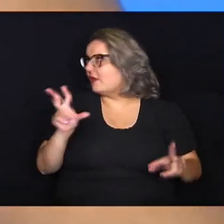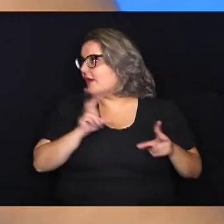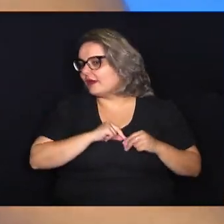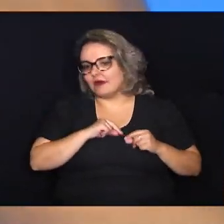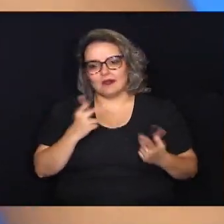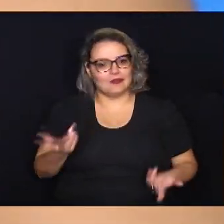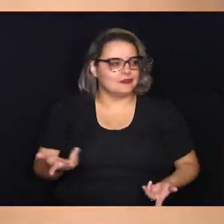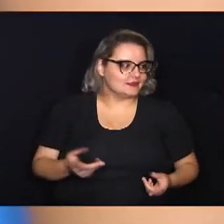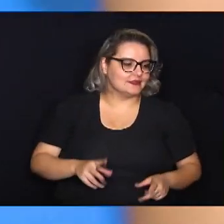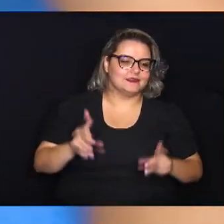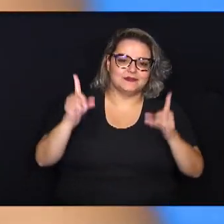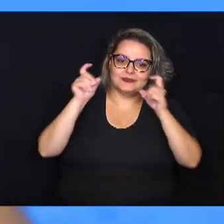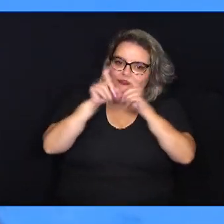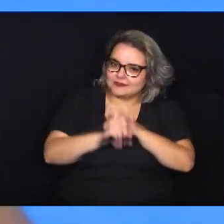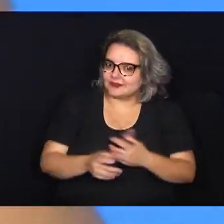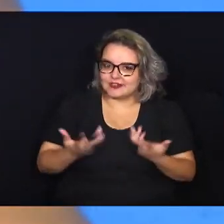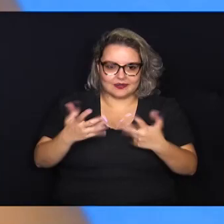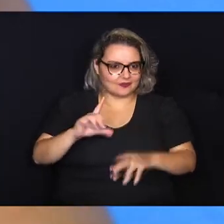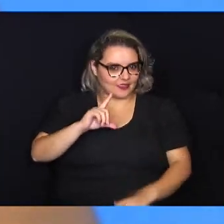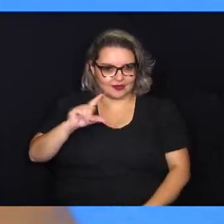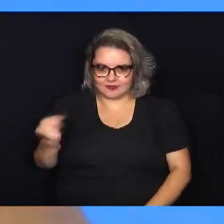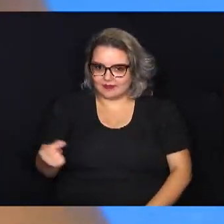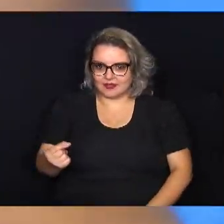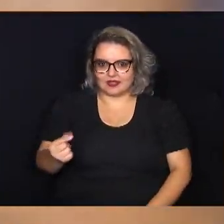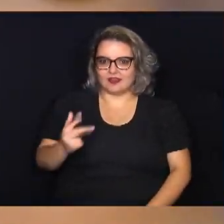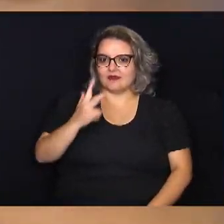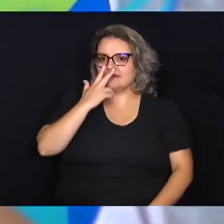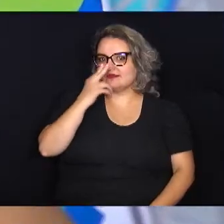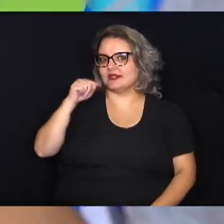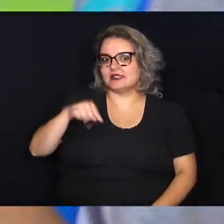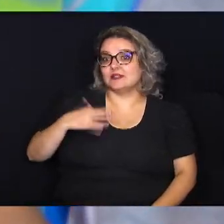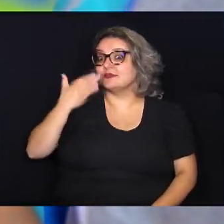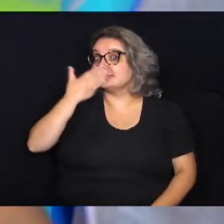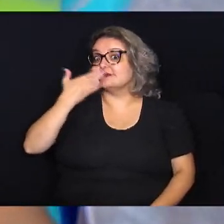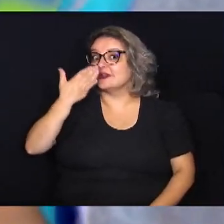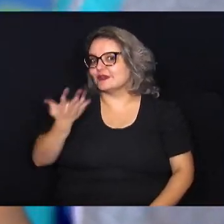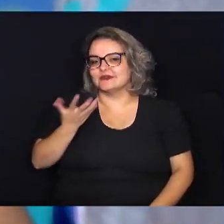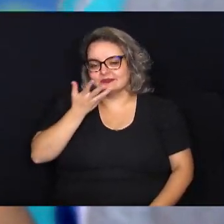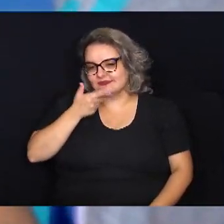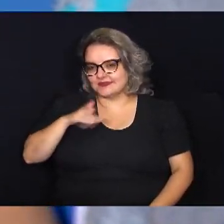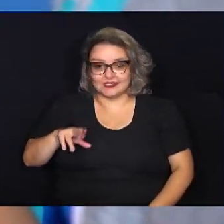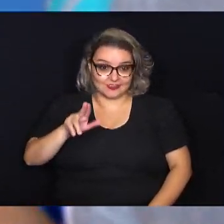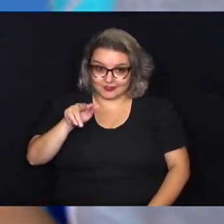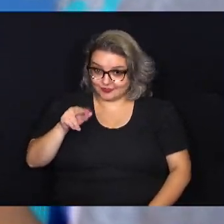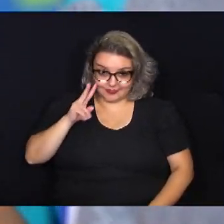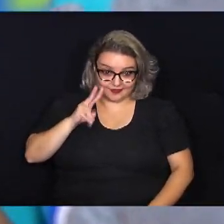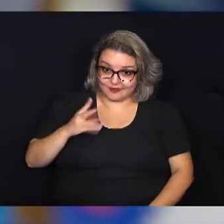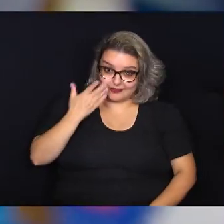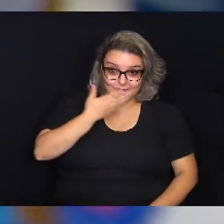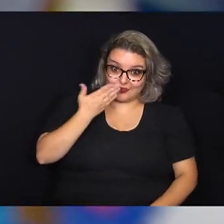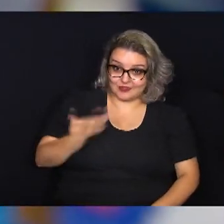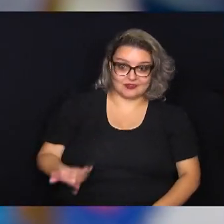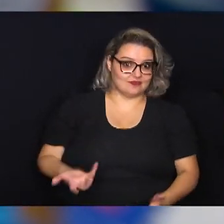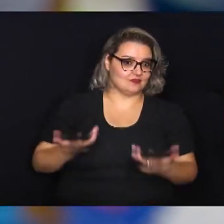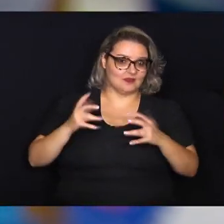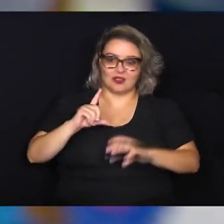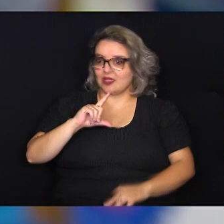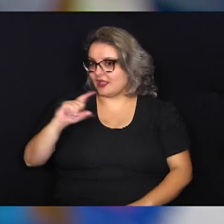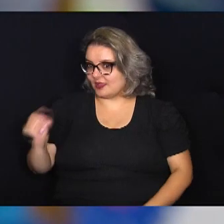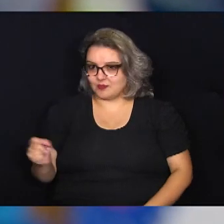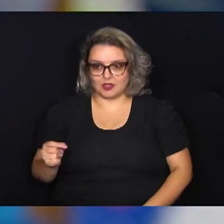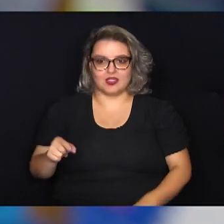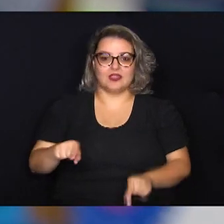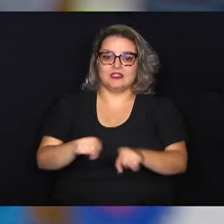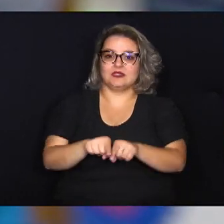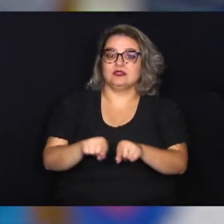ele não quer ir embora, né? Isso aqui é como se fosse um doce para uma criança que nunca viu um doce, né? Ele não quer ir embora e ao mesmo tempo